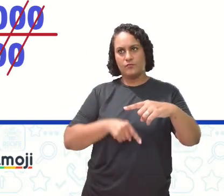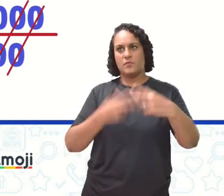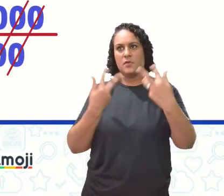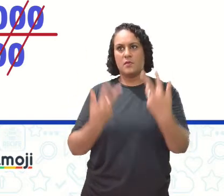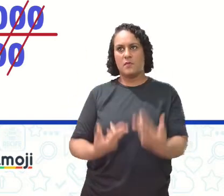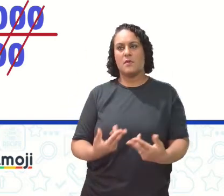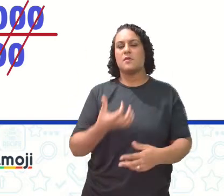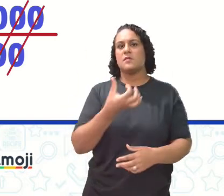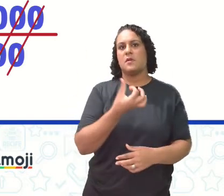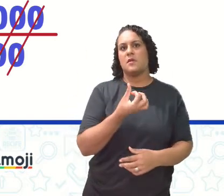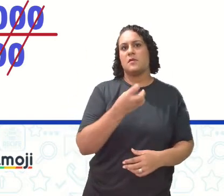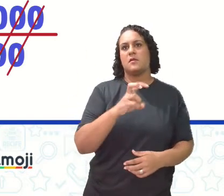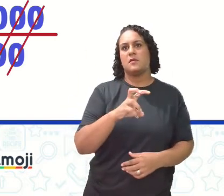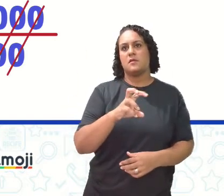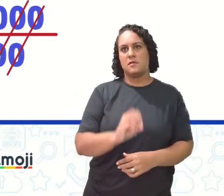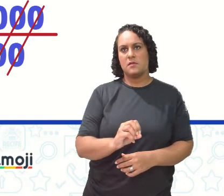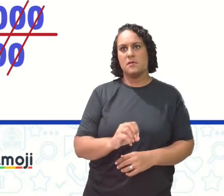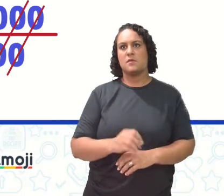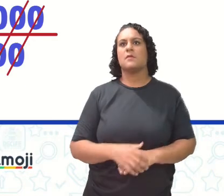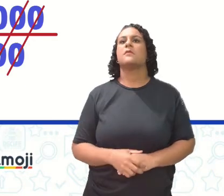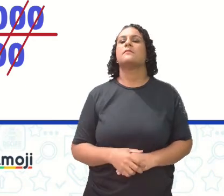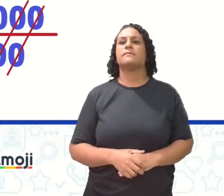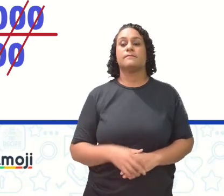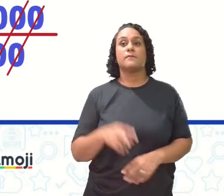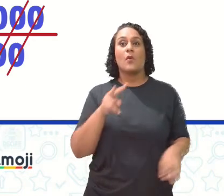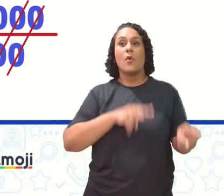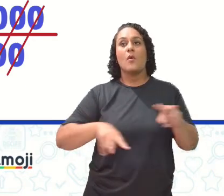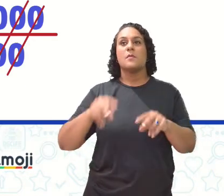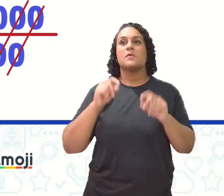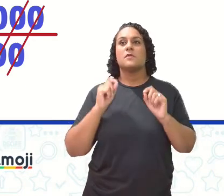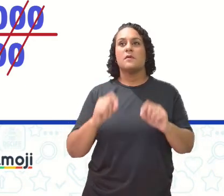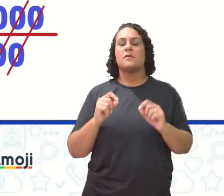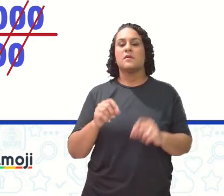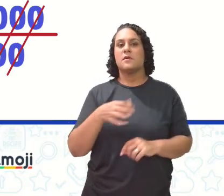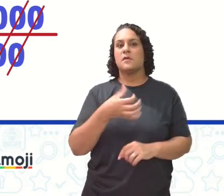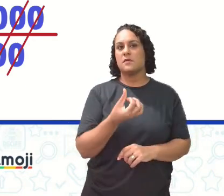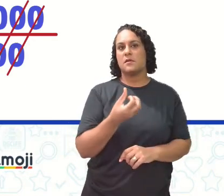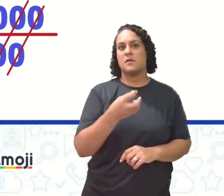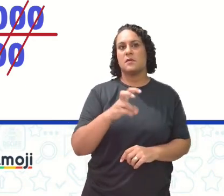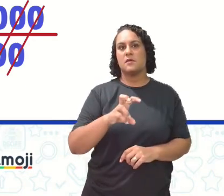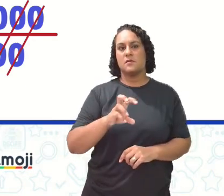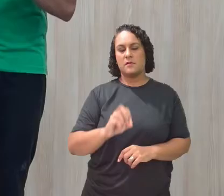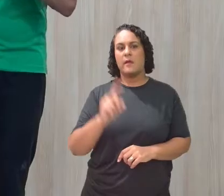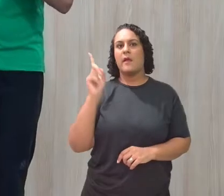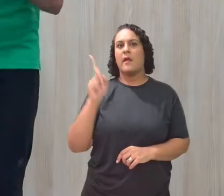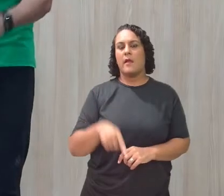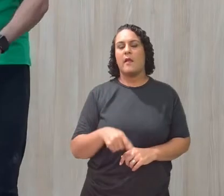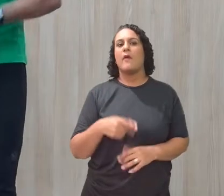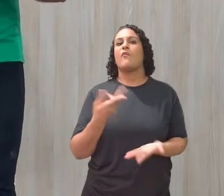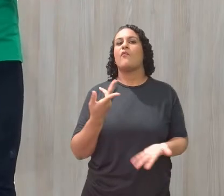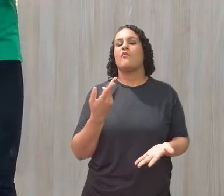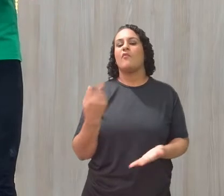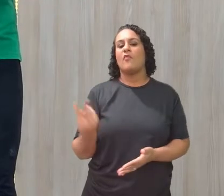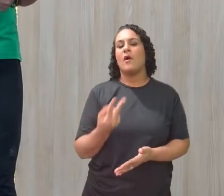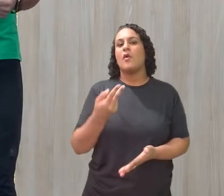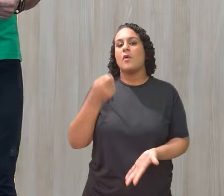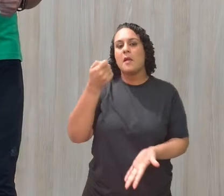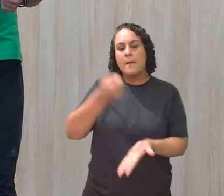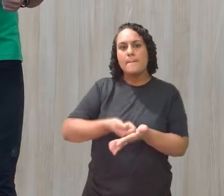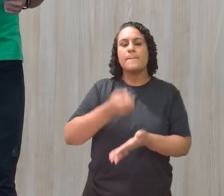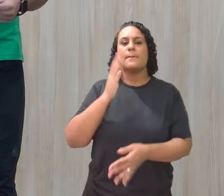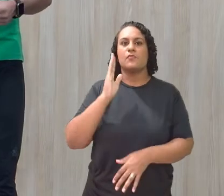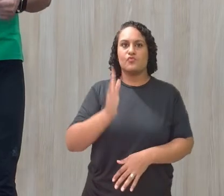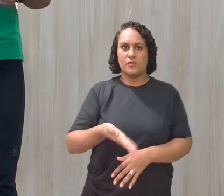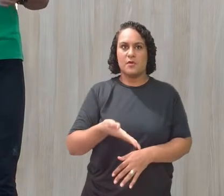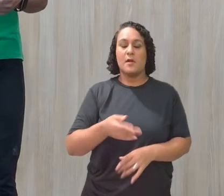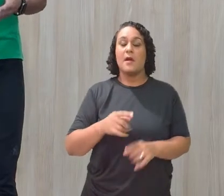a 650. Então, observe que 650 é o valor que ela já pagou,